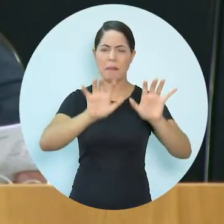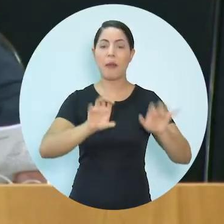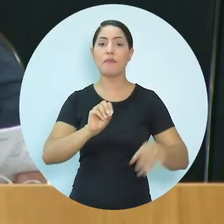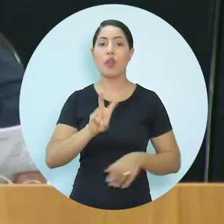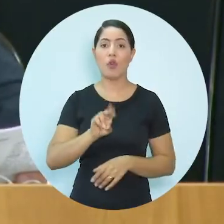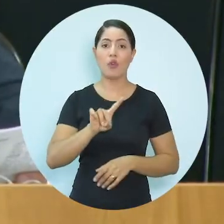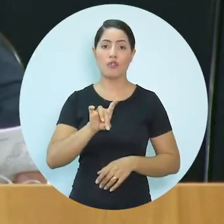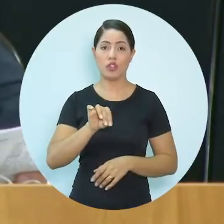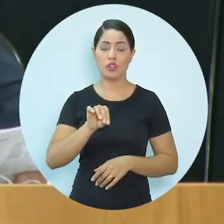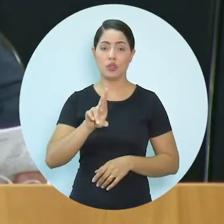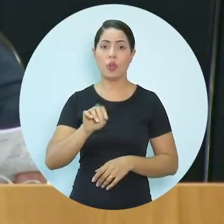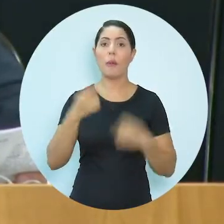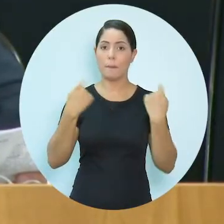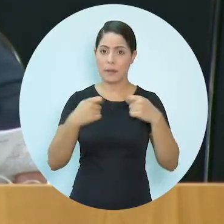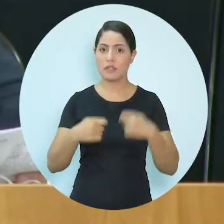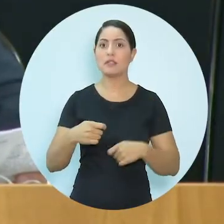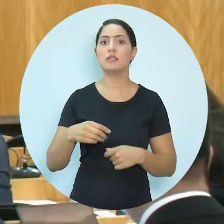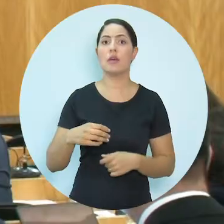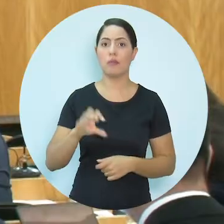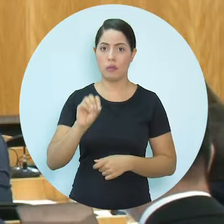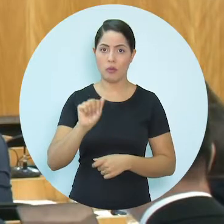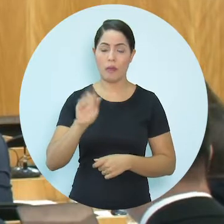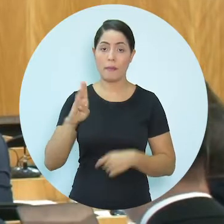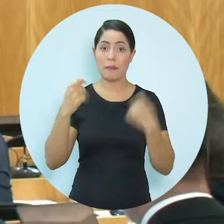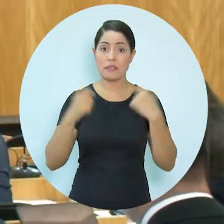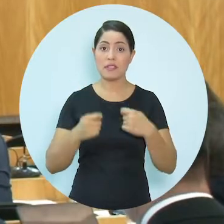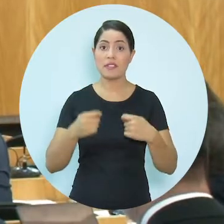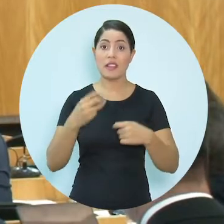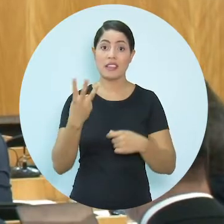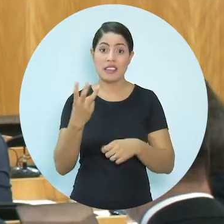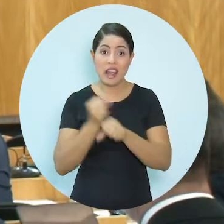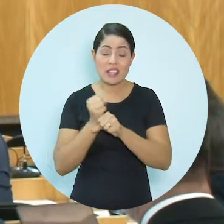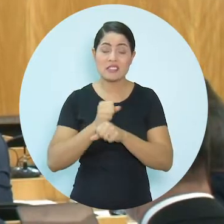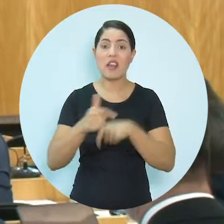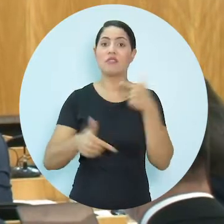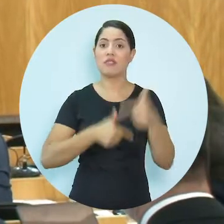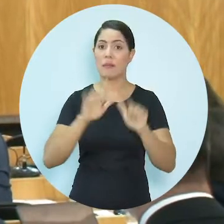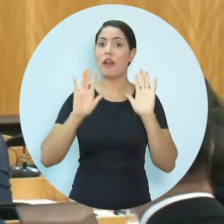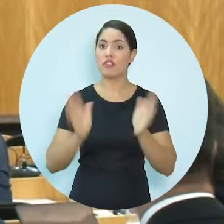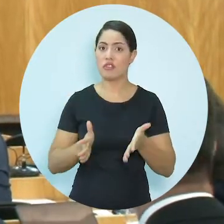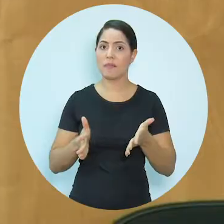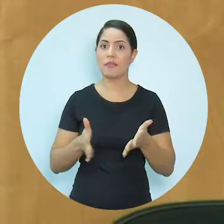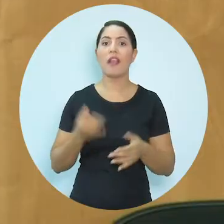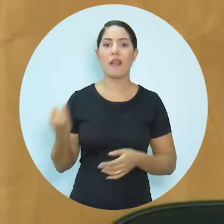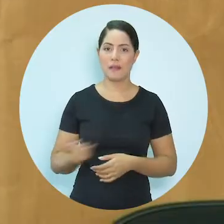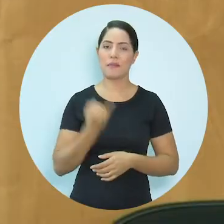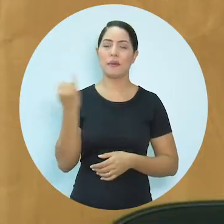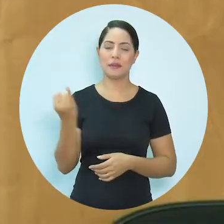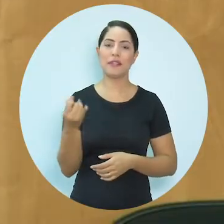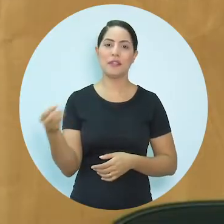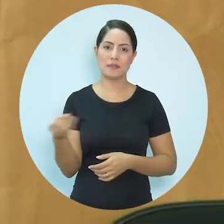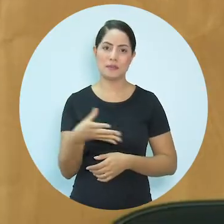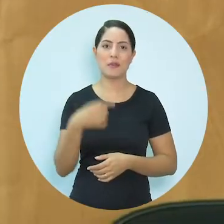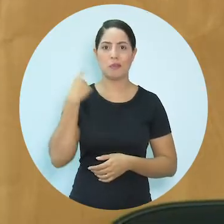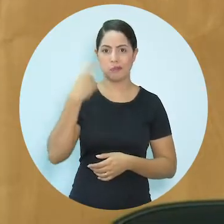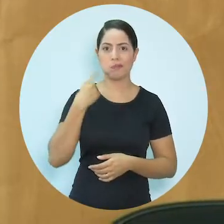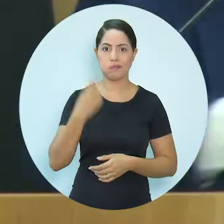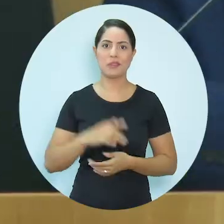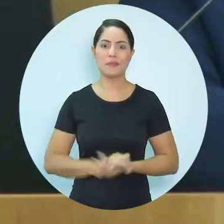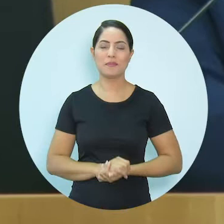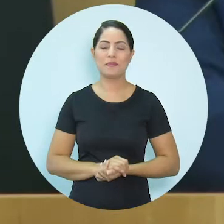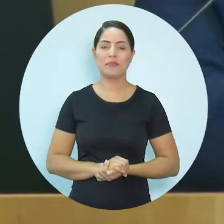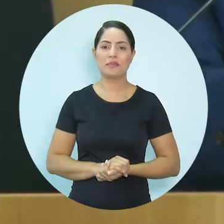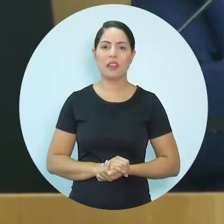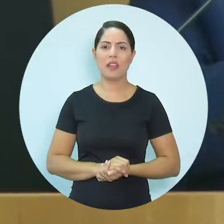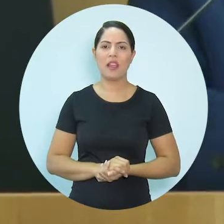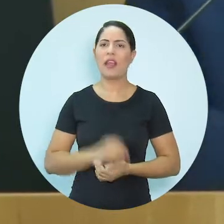entre advogados de reputação ilibada com mais de 3 anos de exercício profissional. A decisão favorece a jovem advocacia. O